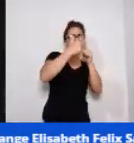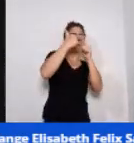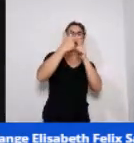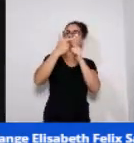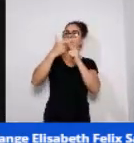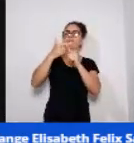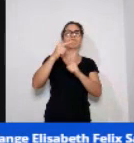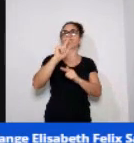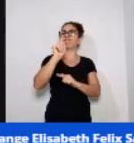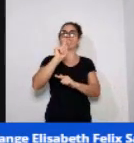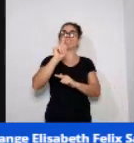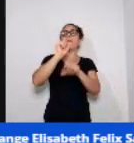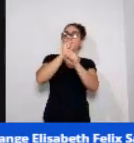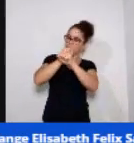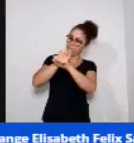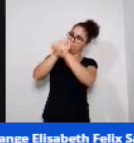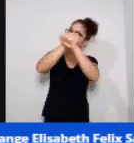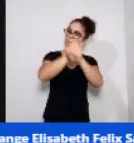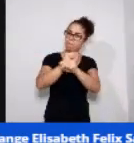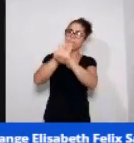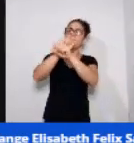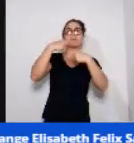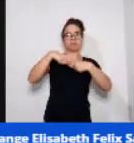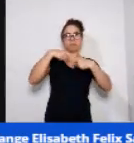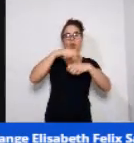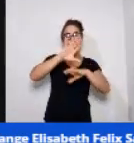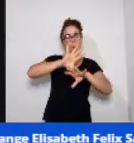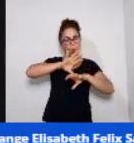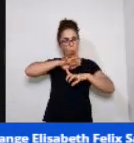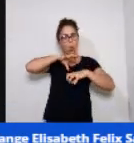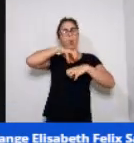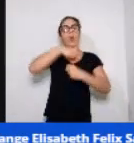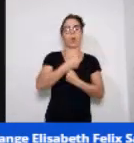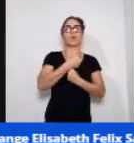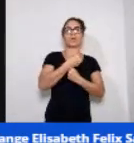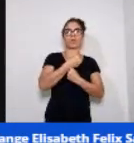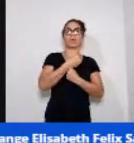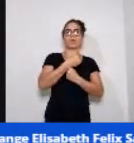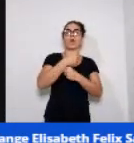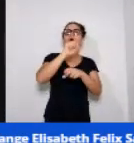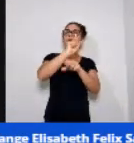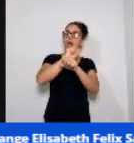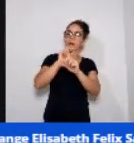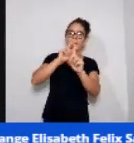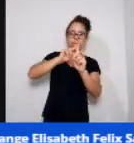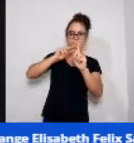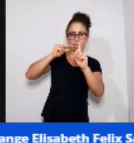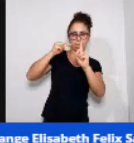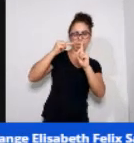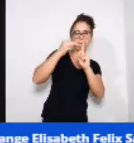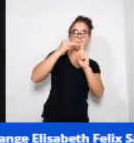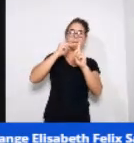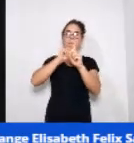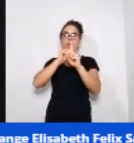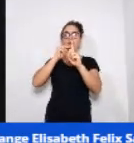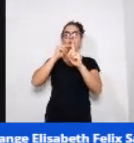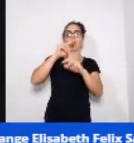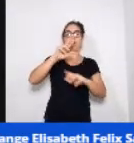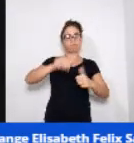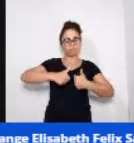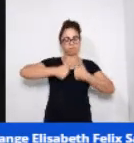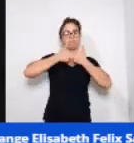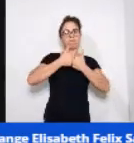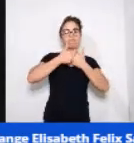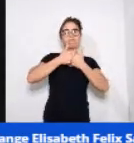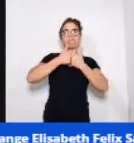esperança é ter a coragem de criar expectativas positivas, é pensar que sempre haverá uma